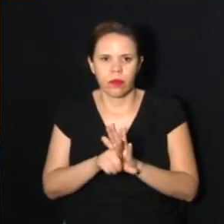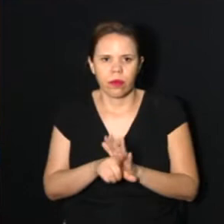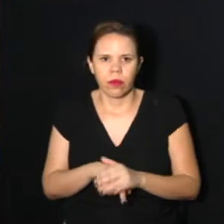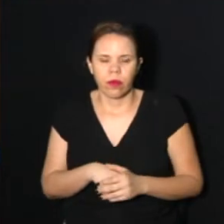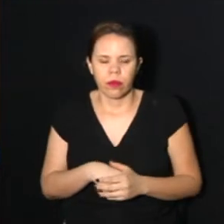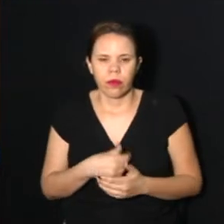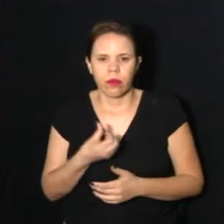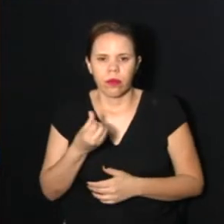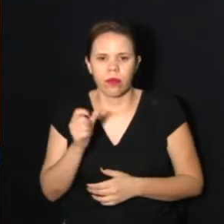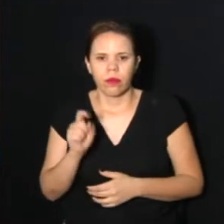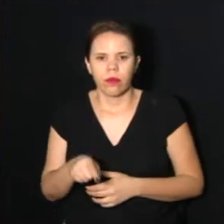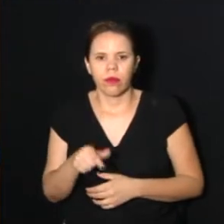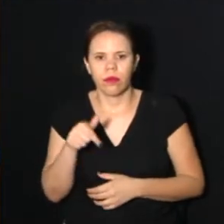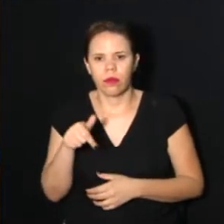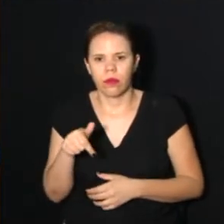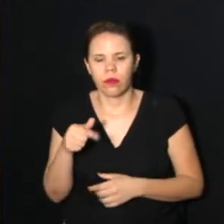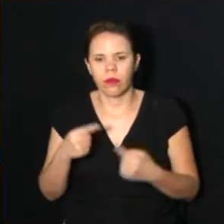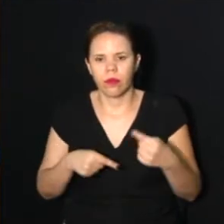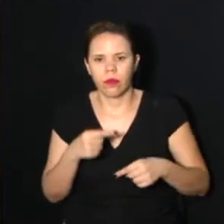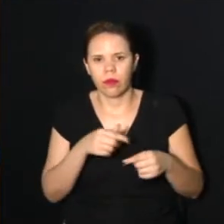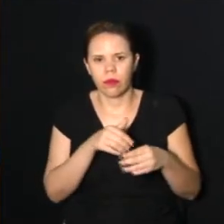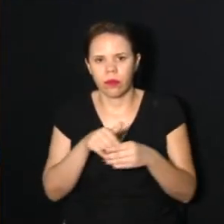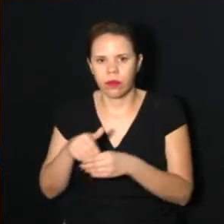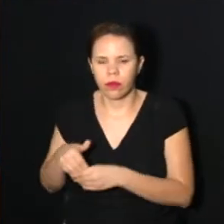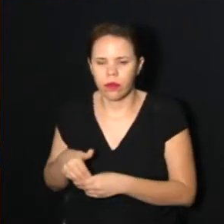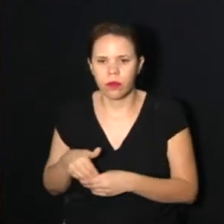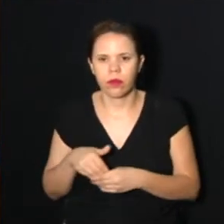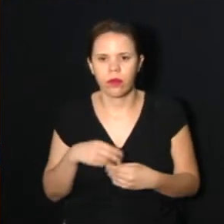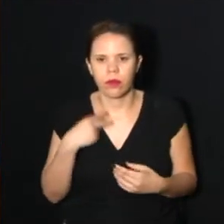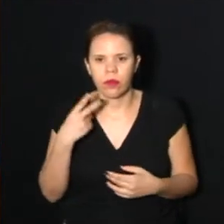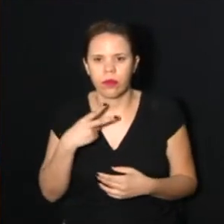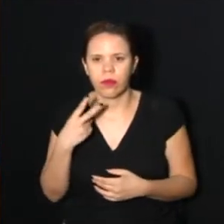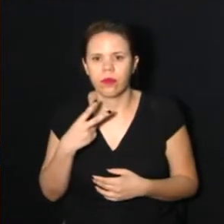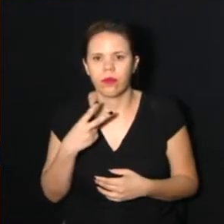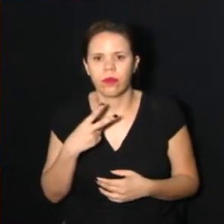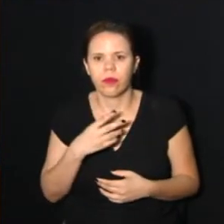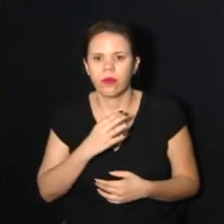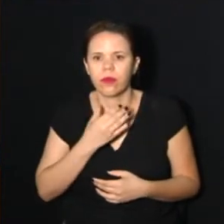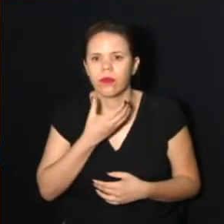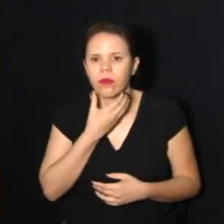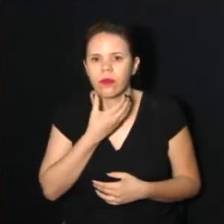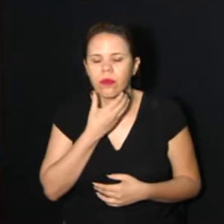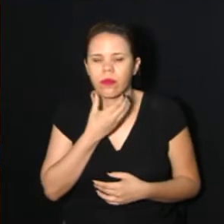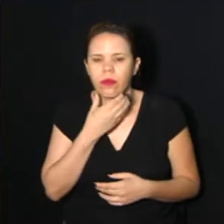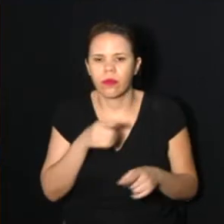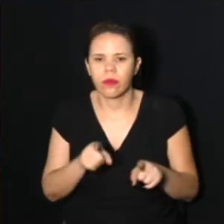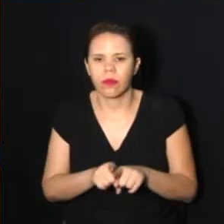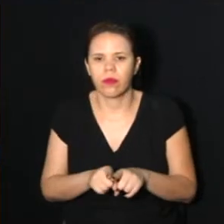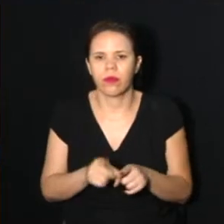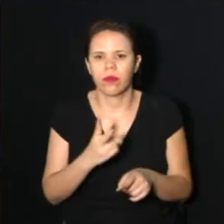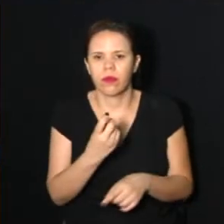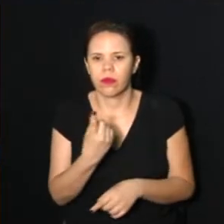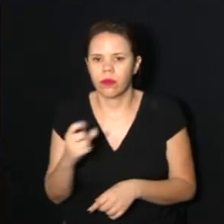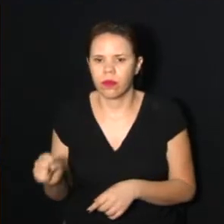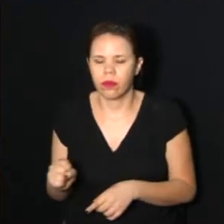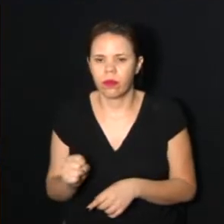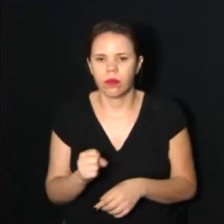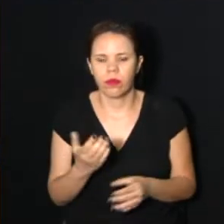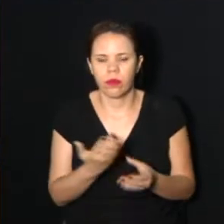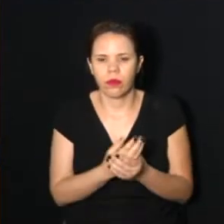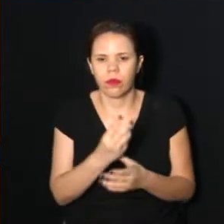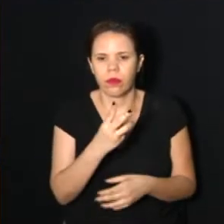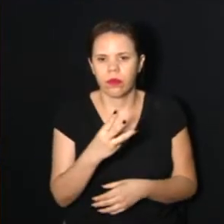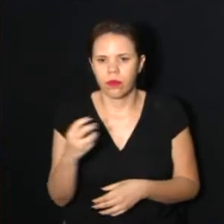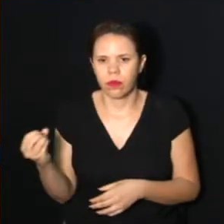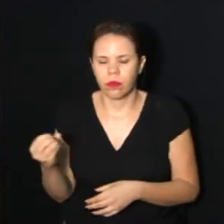Item 6.7, discussão e votação do parecer exarado pelo senhor Carmo Luiz, favorável ao PLO 144/2019, processo 230.163, de